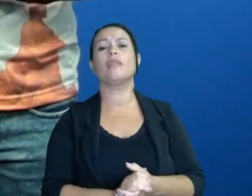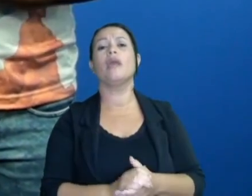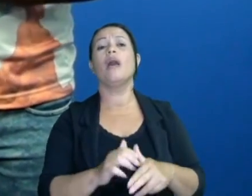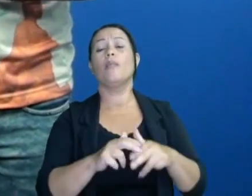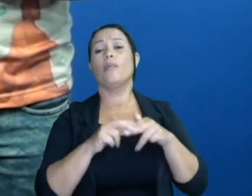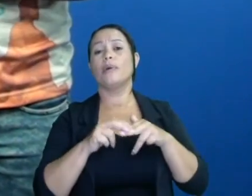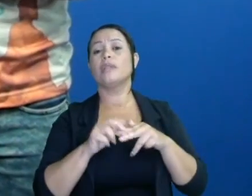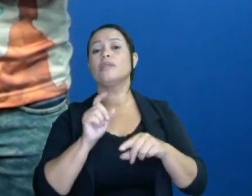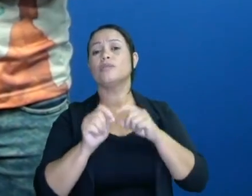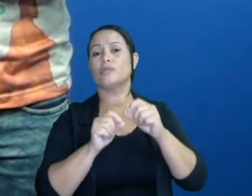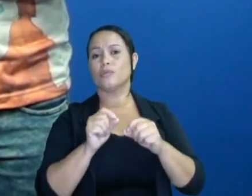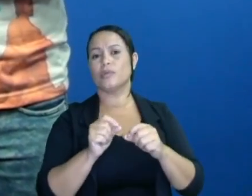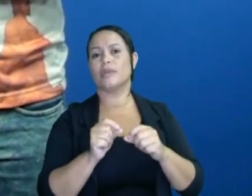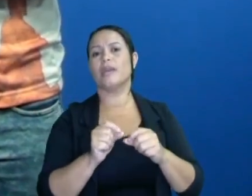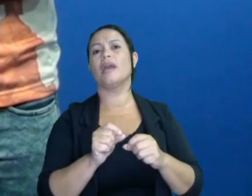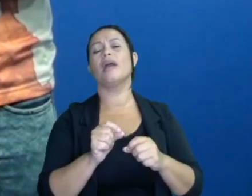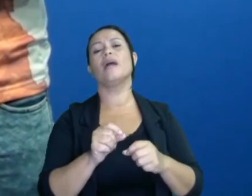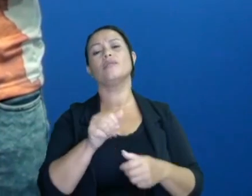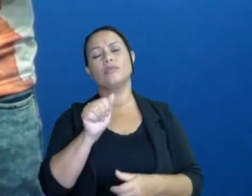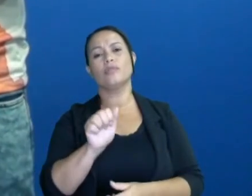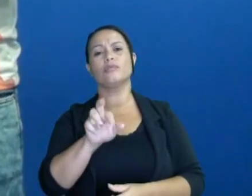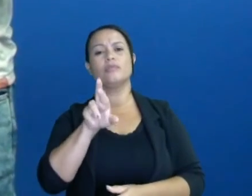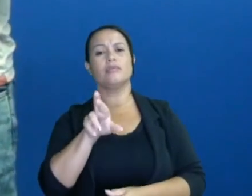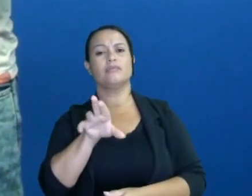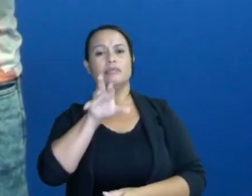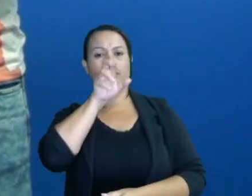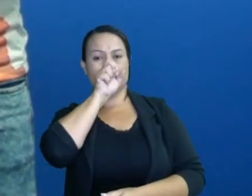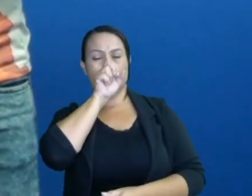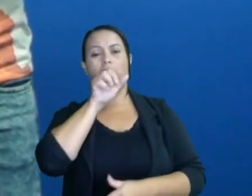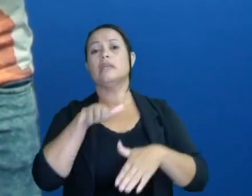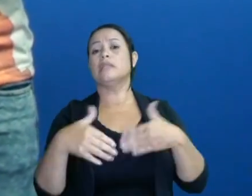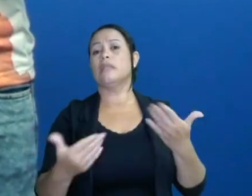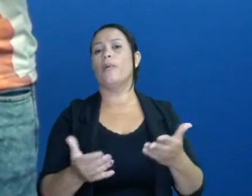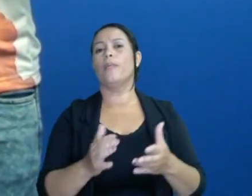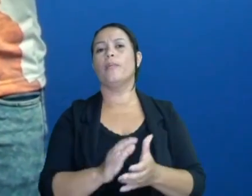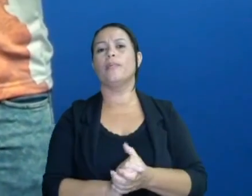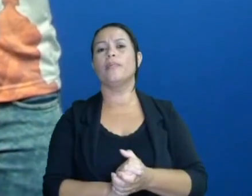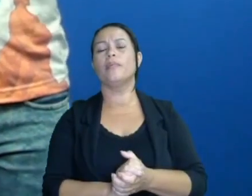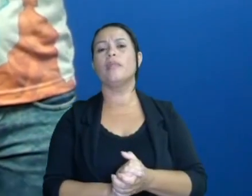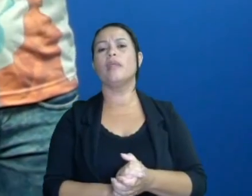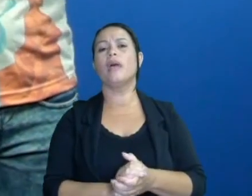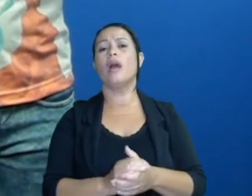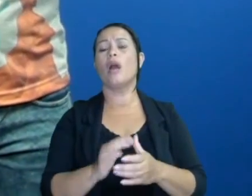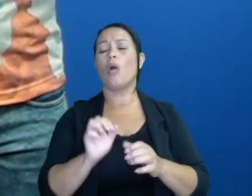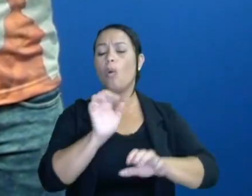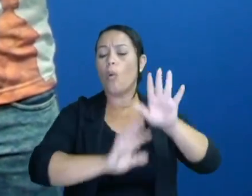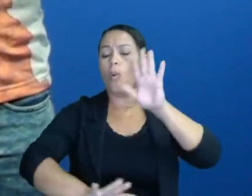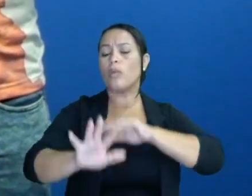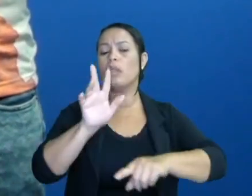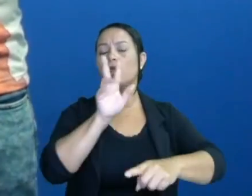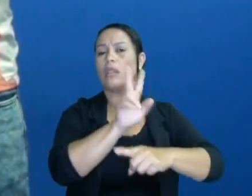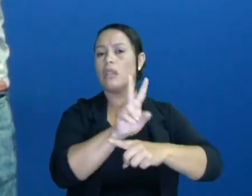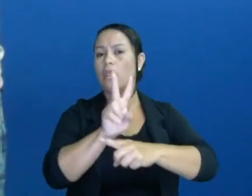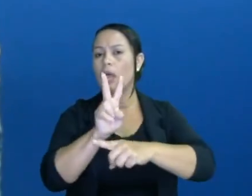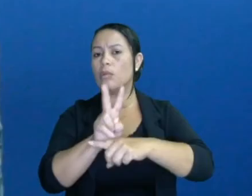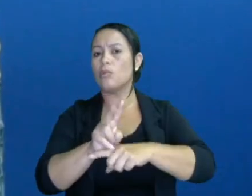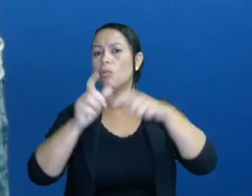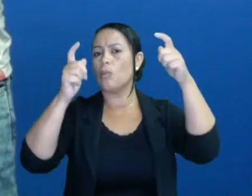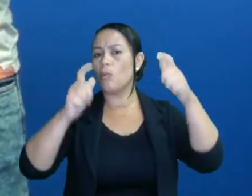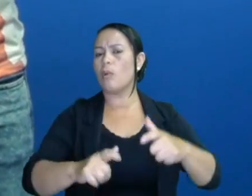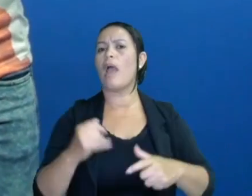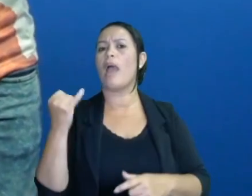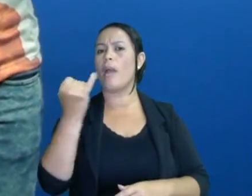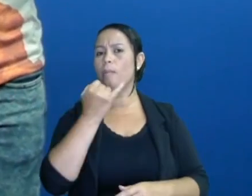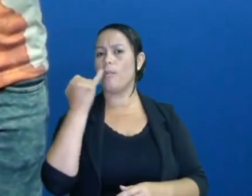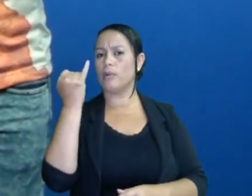diversas inflamações em nosso trato respiratório. Portanto, gente, cuidar do meio ambiente como um todo é